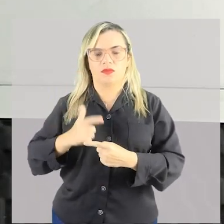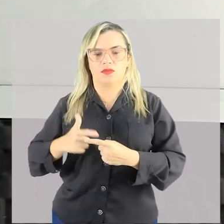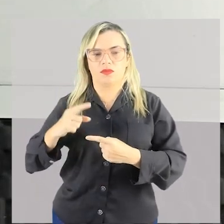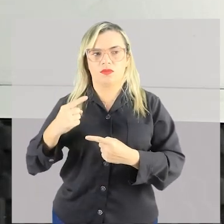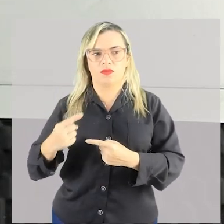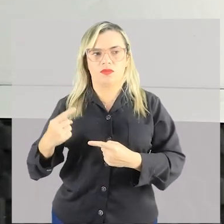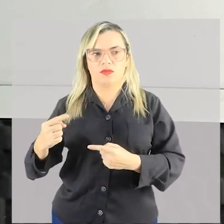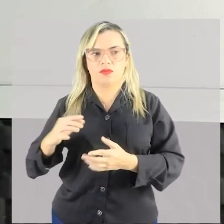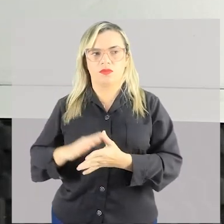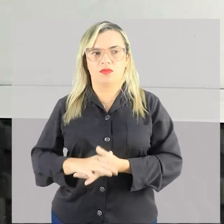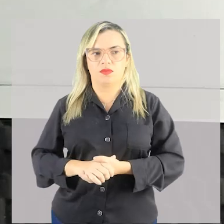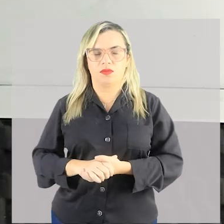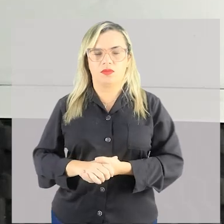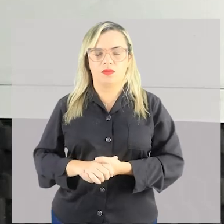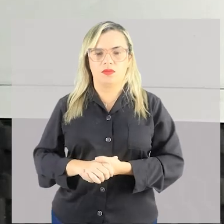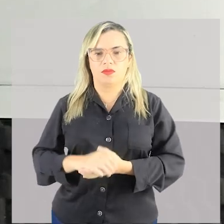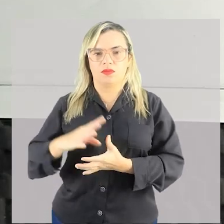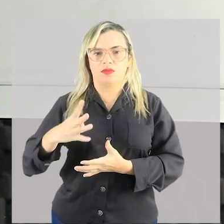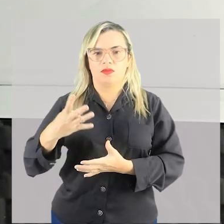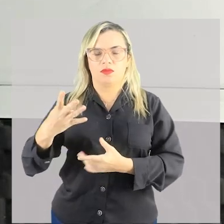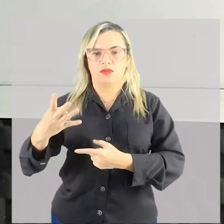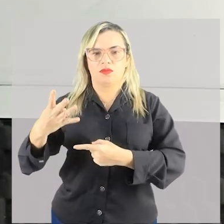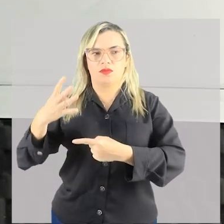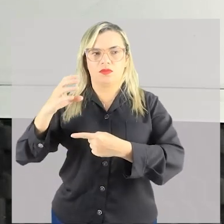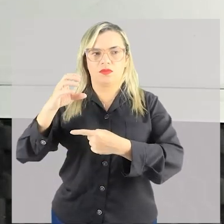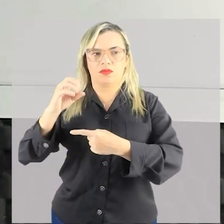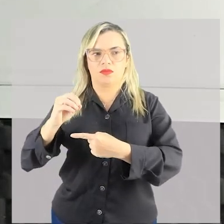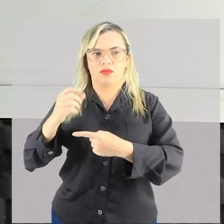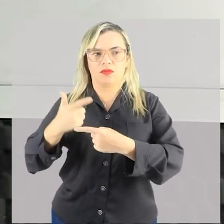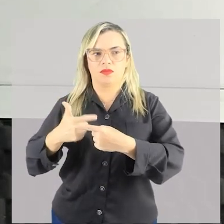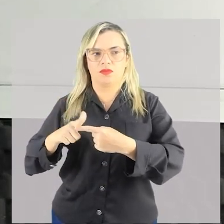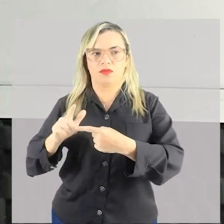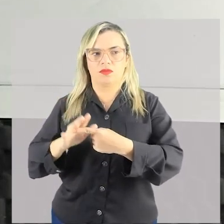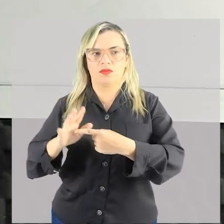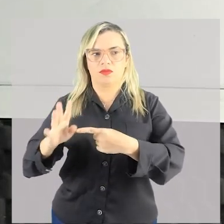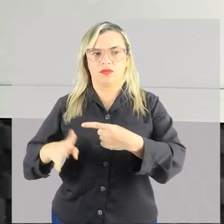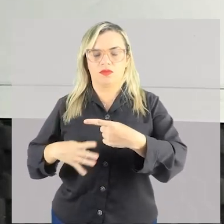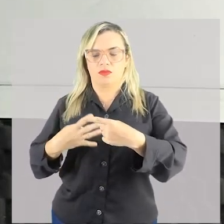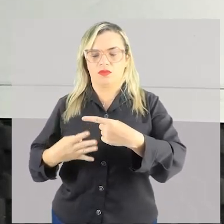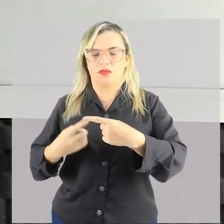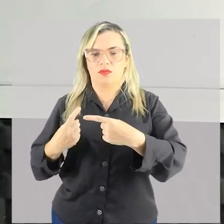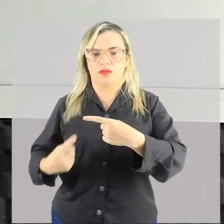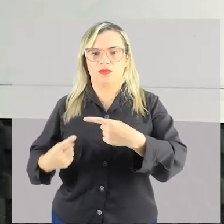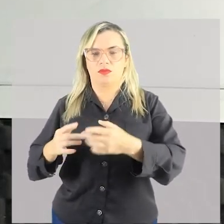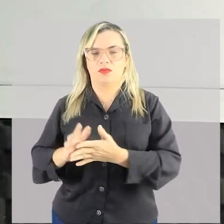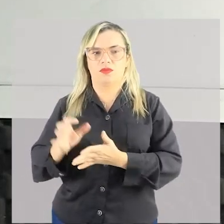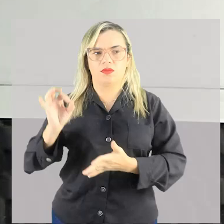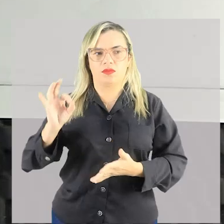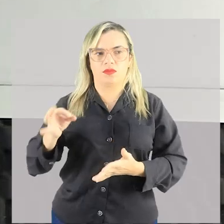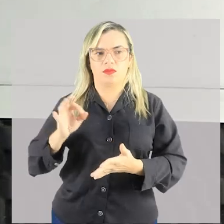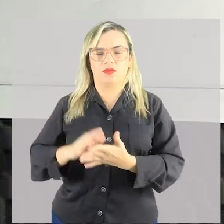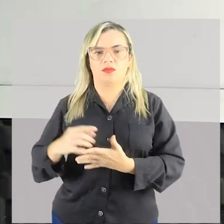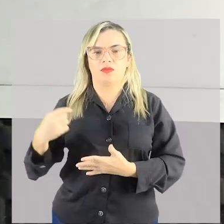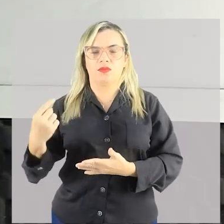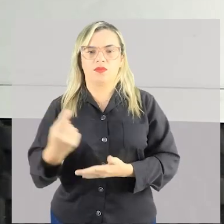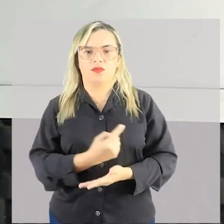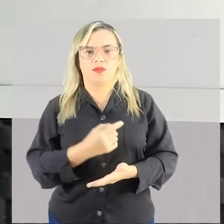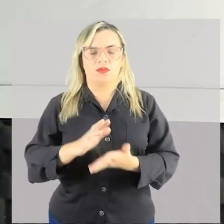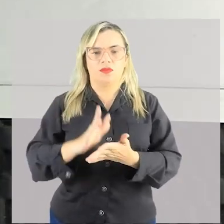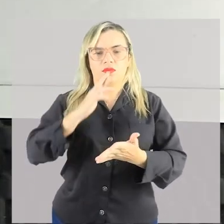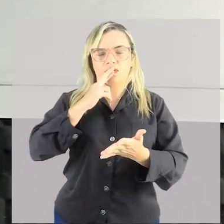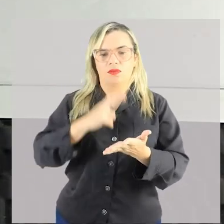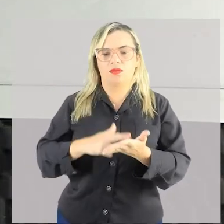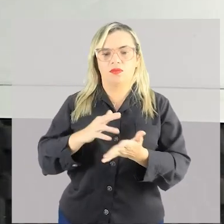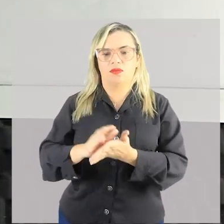ter 40 sobre 41 certo que é Nossa resposta